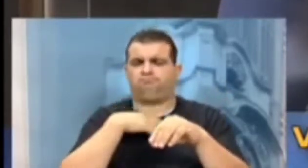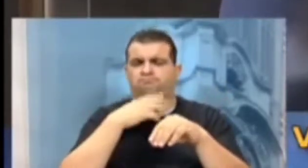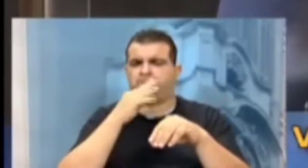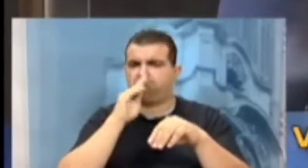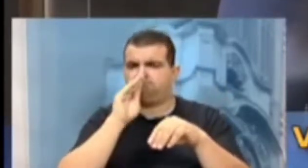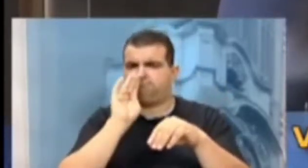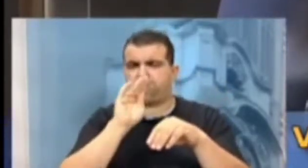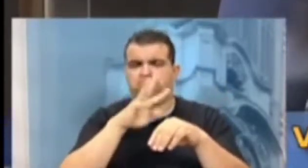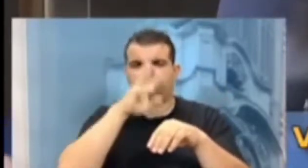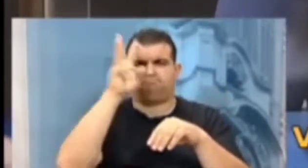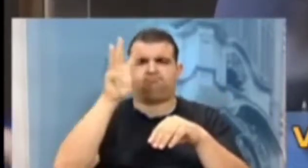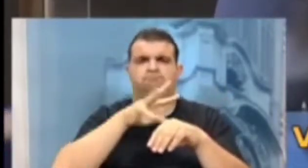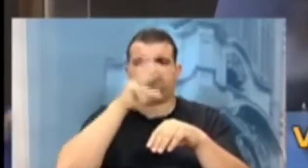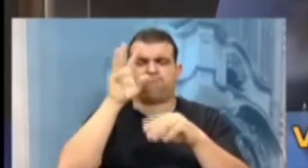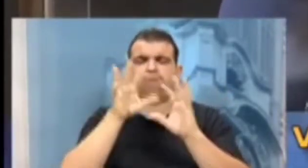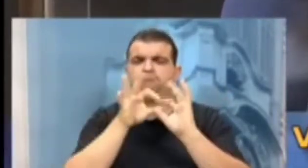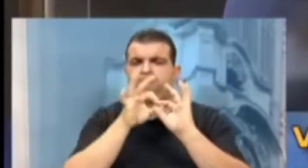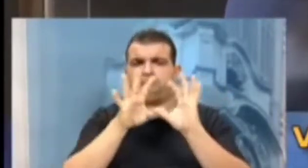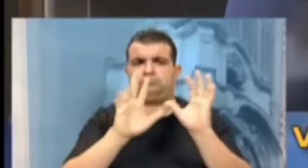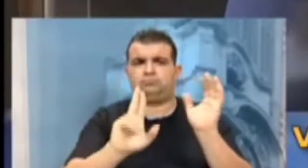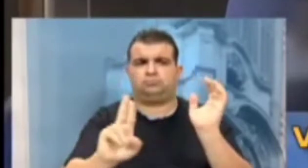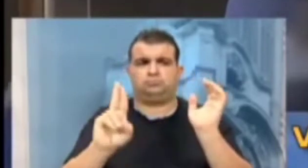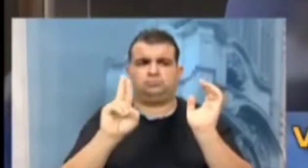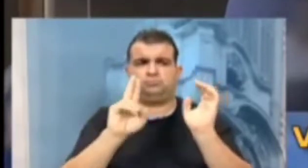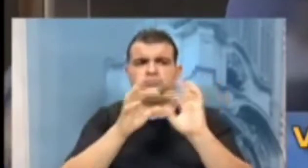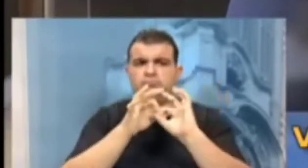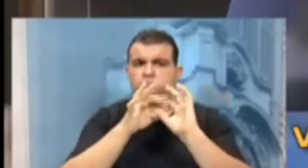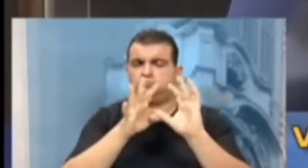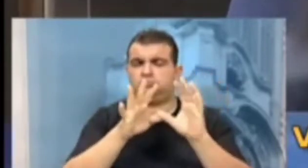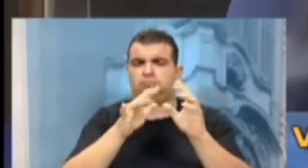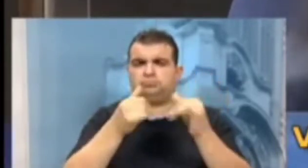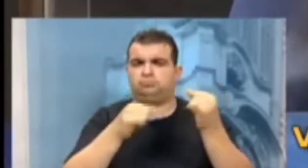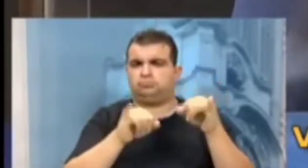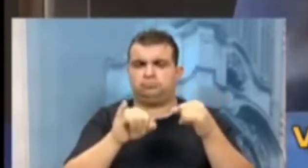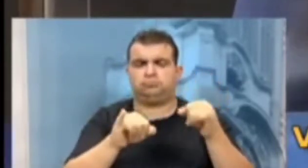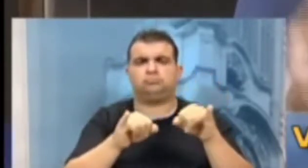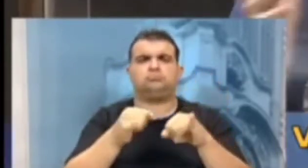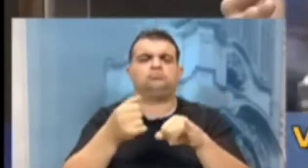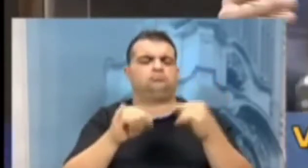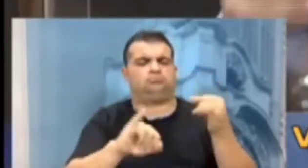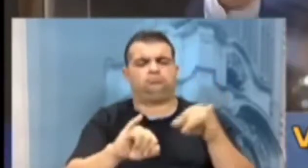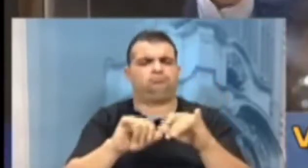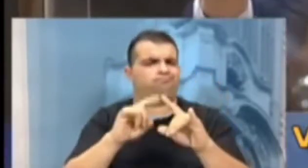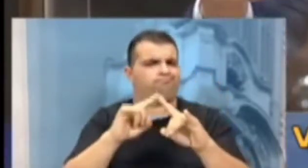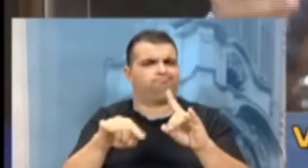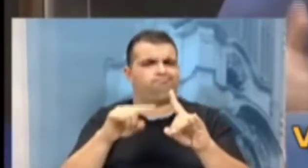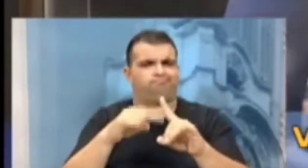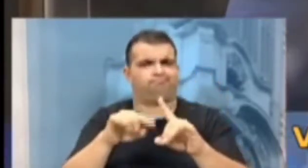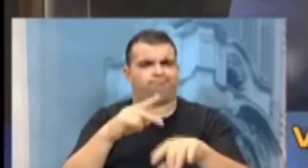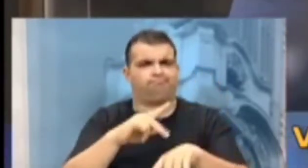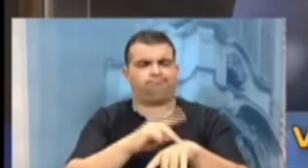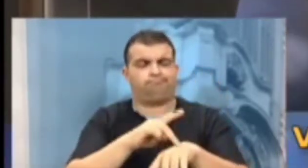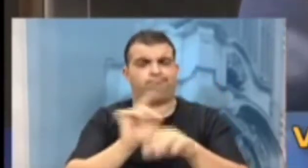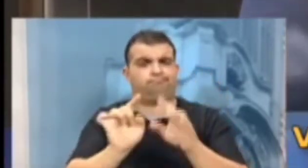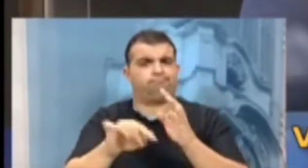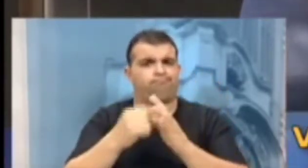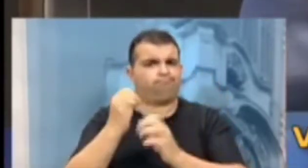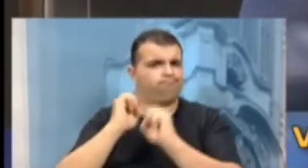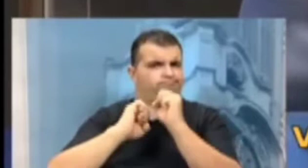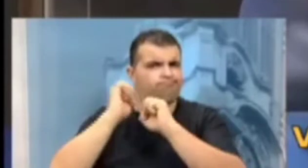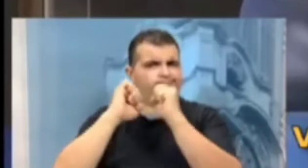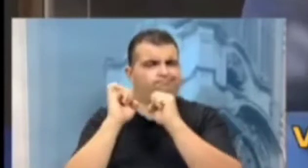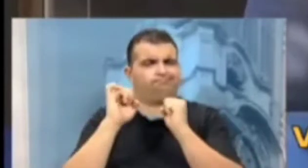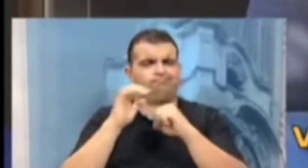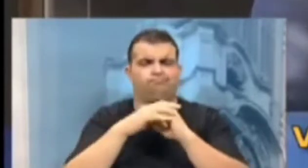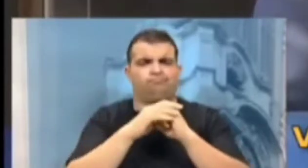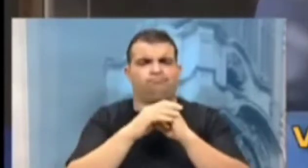deliberada permitimos o uso de agrotóxicos proibidos nos seus países de origem